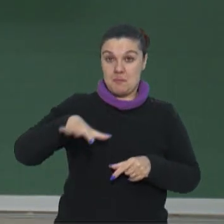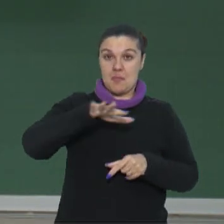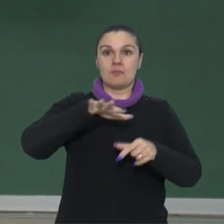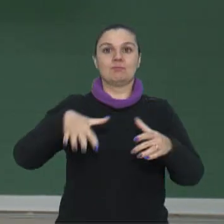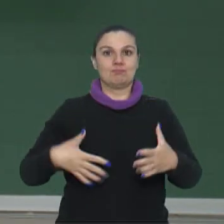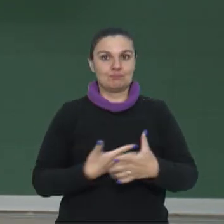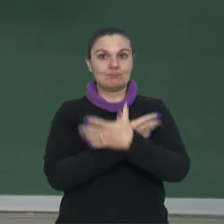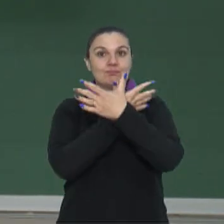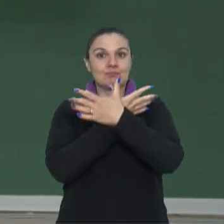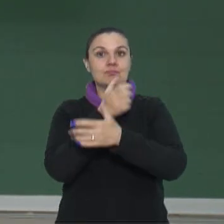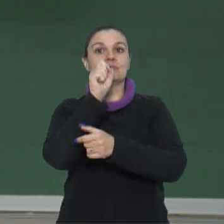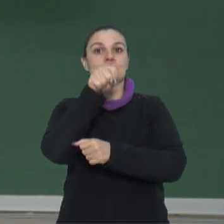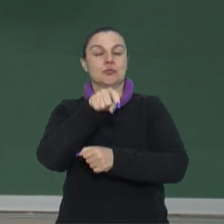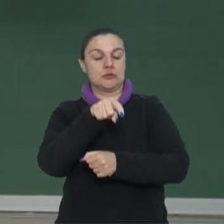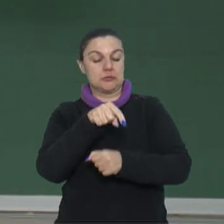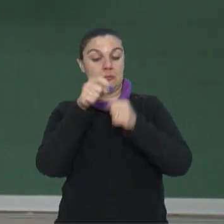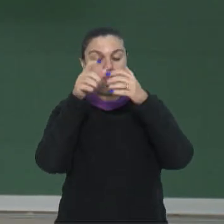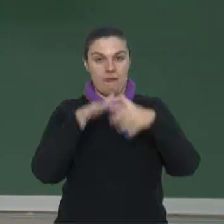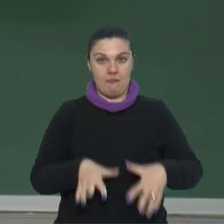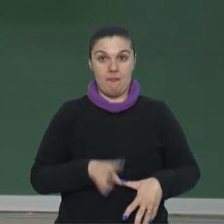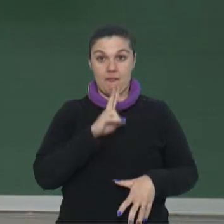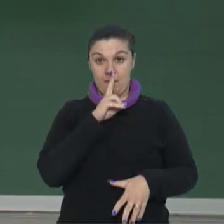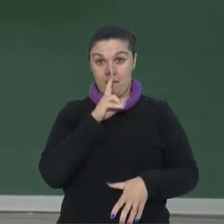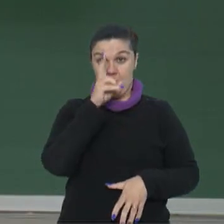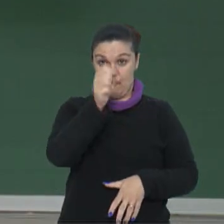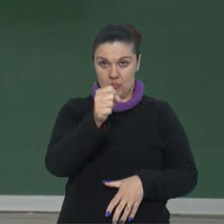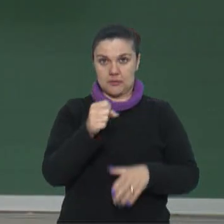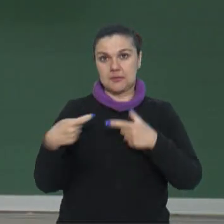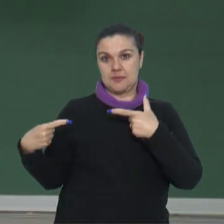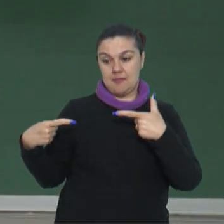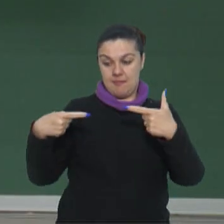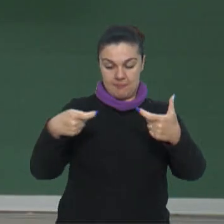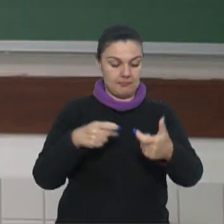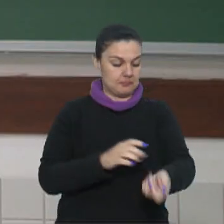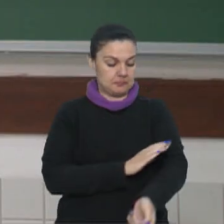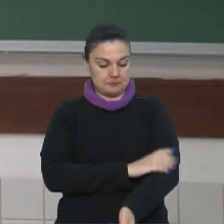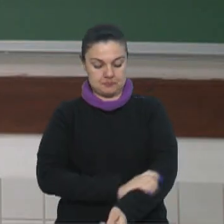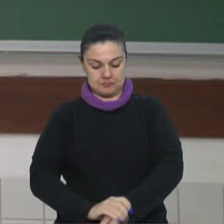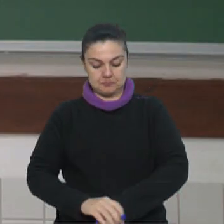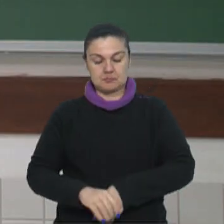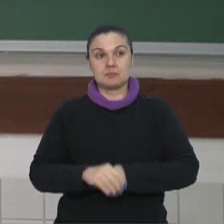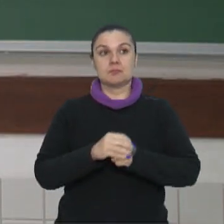um povo, uma civilização muito poderosa, no sentido guerreiro.